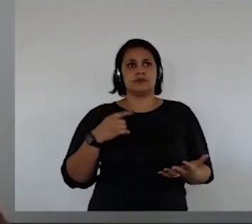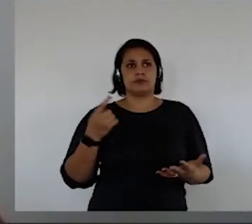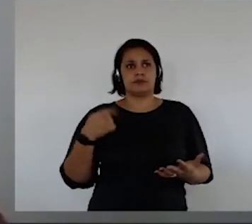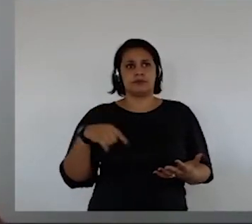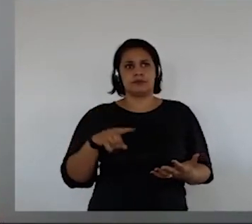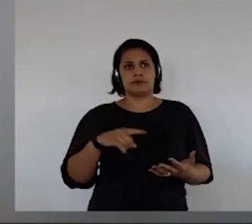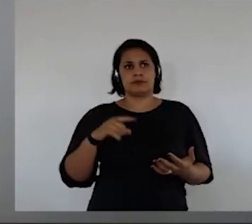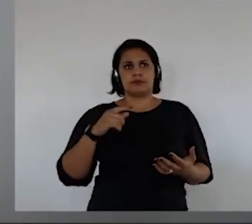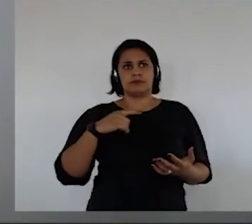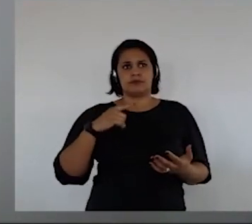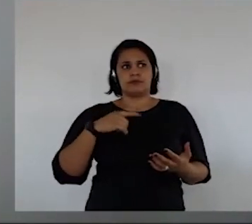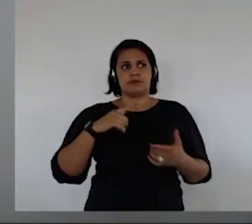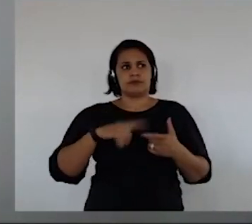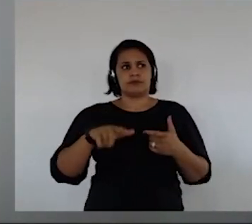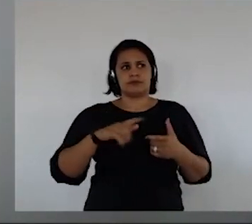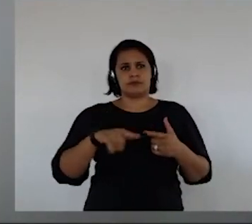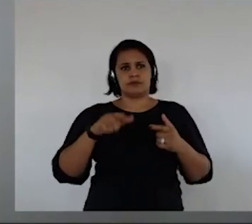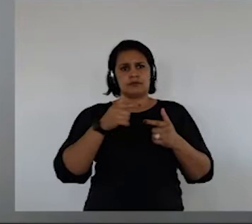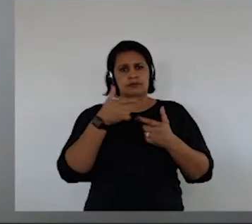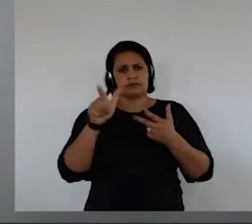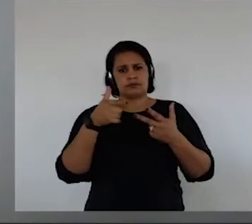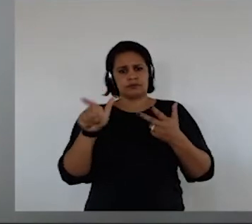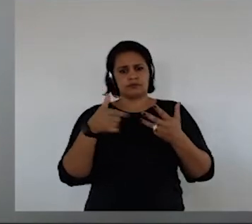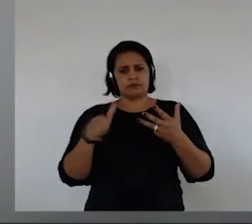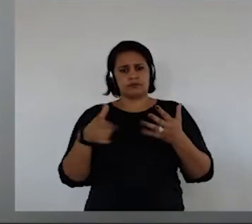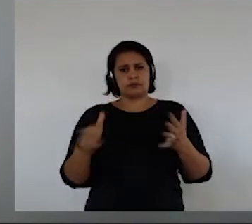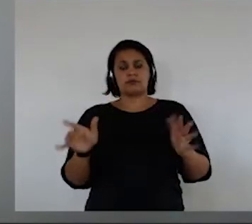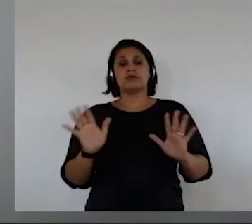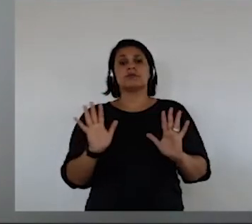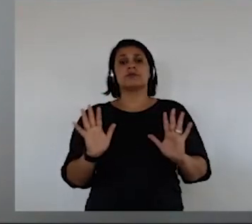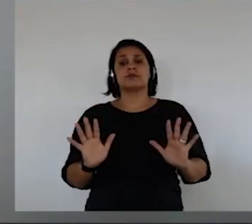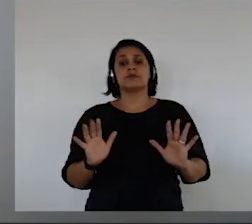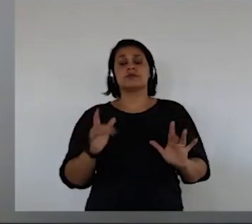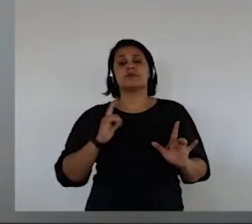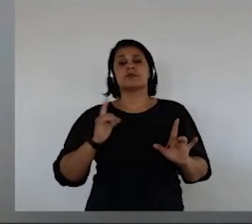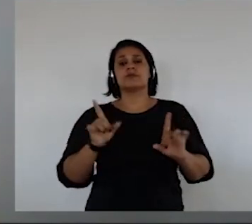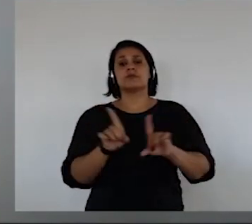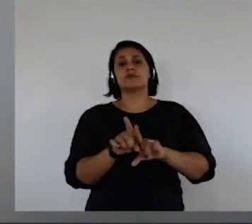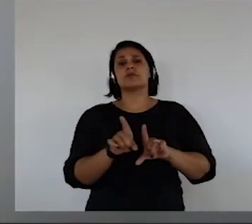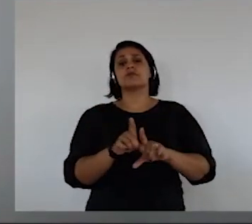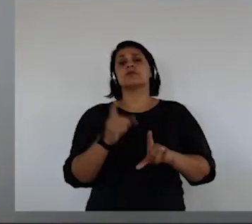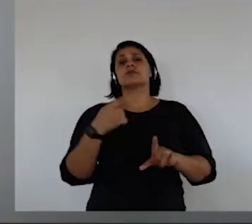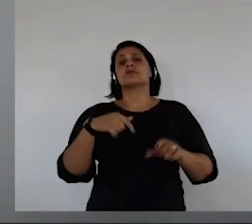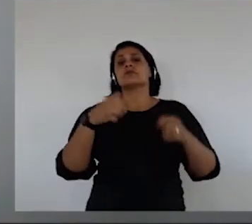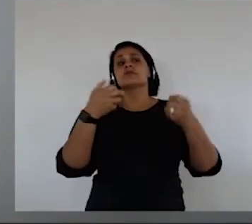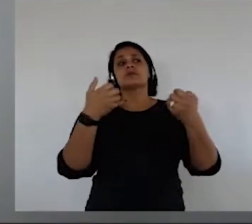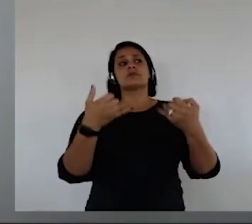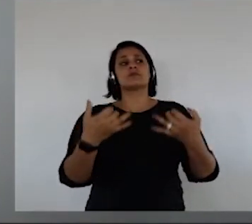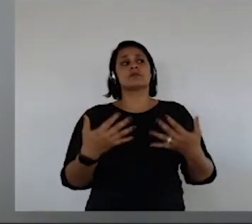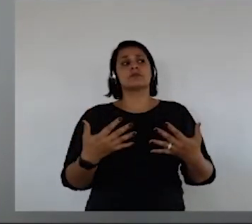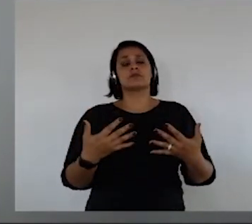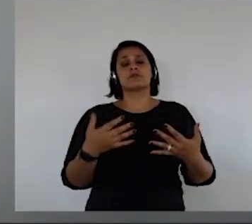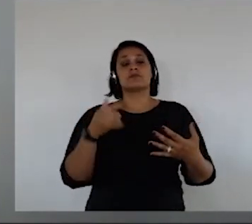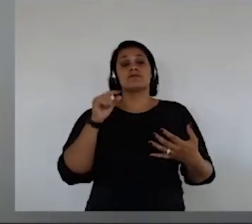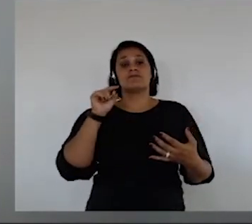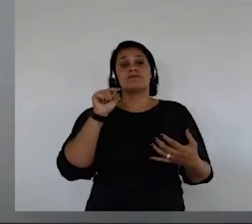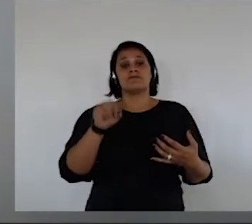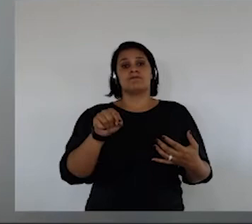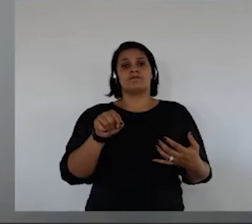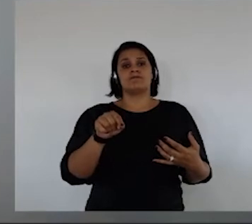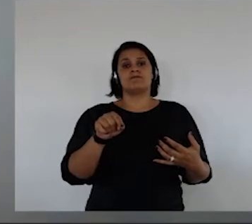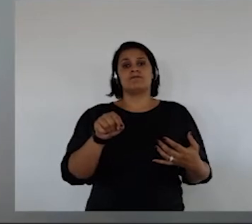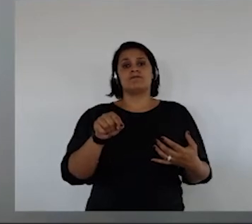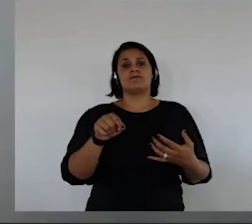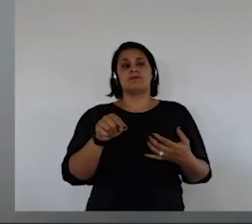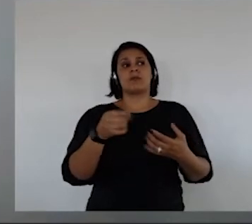problemáticas sociais que o coronavírus tem exposto, vale também a gente ressaltar a questão desse